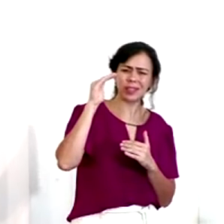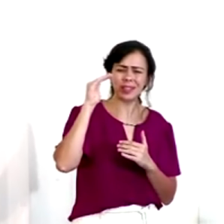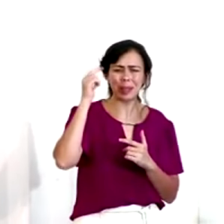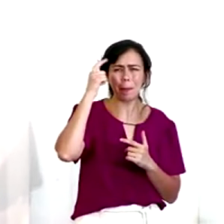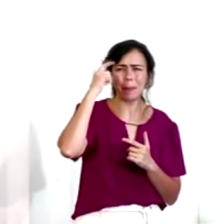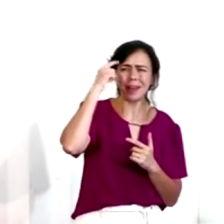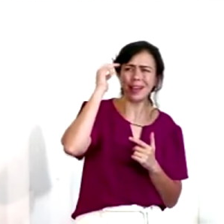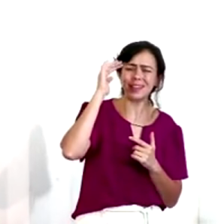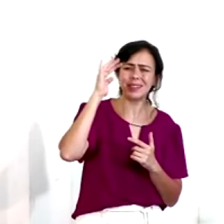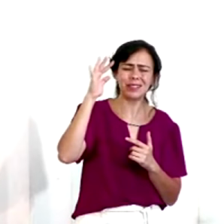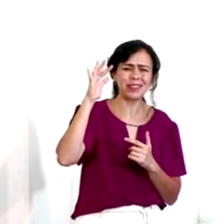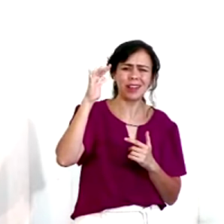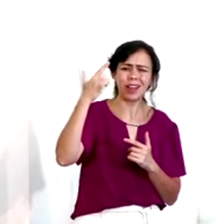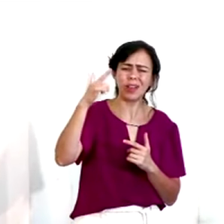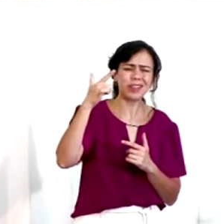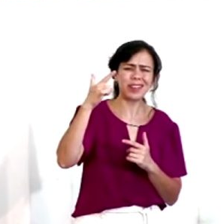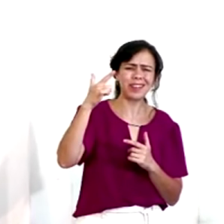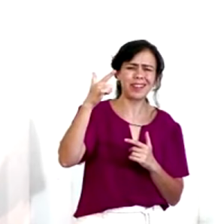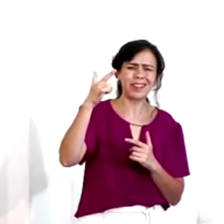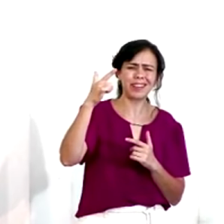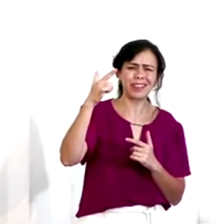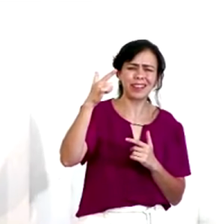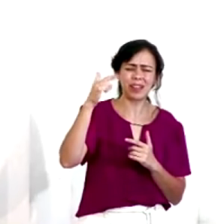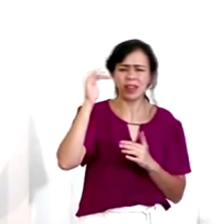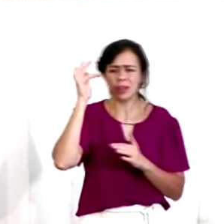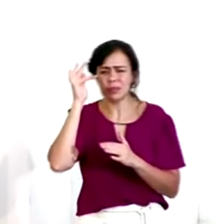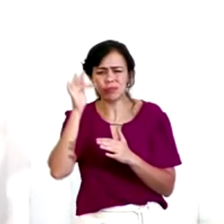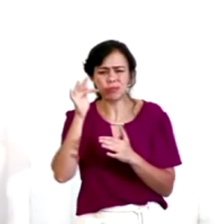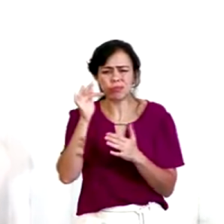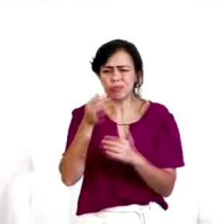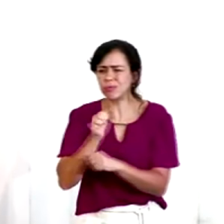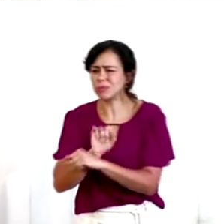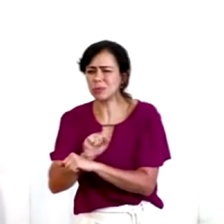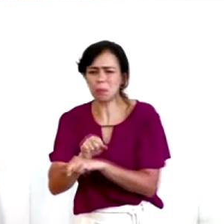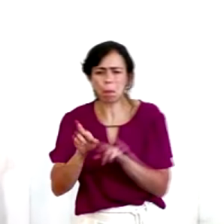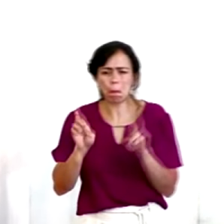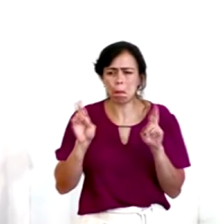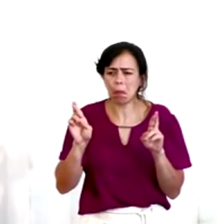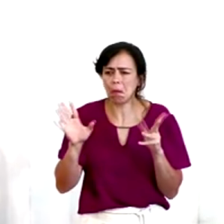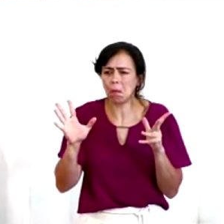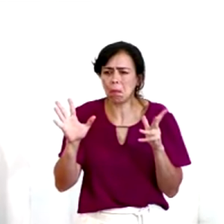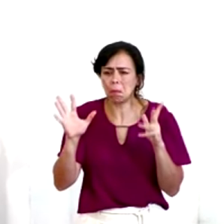uma luz, uma saída, uma esperança.